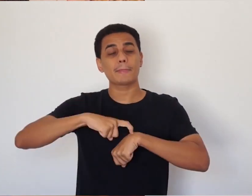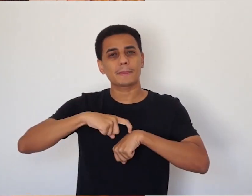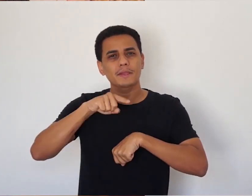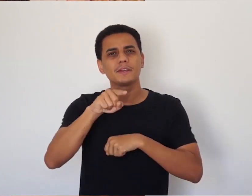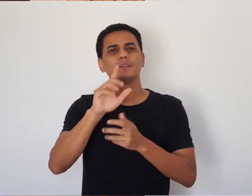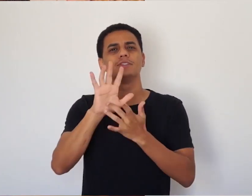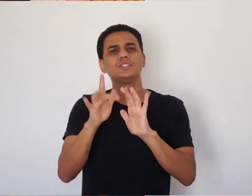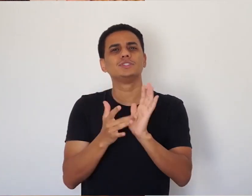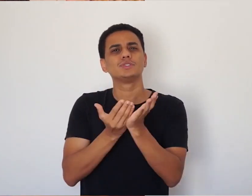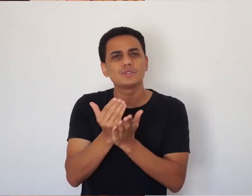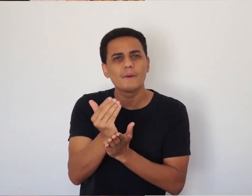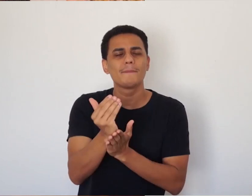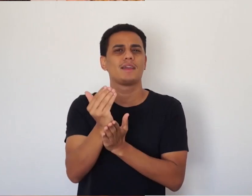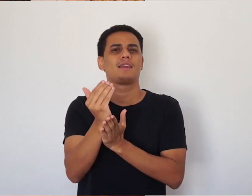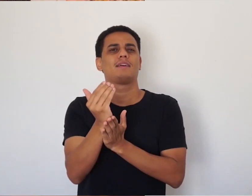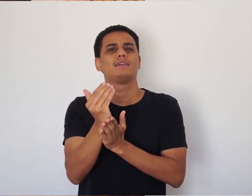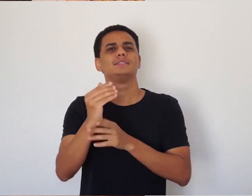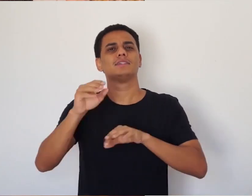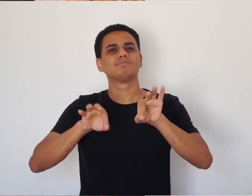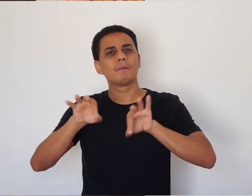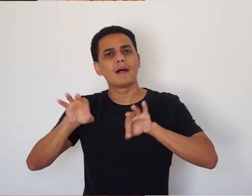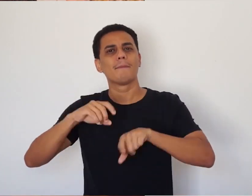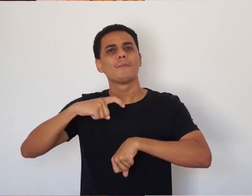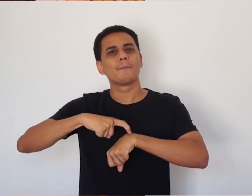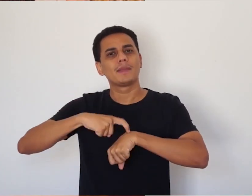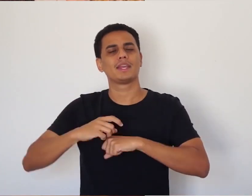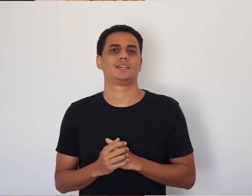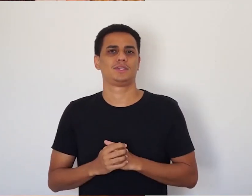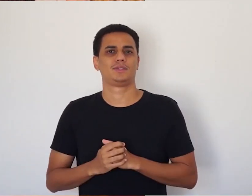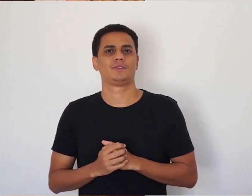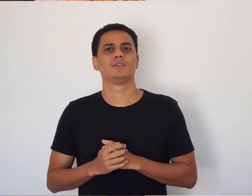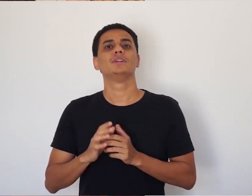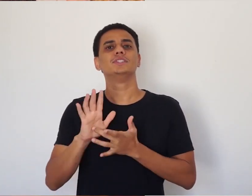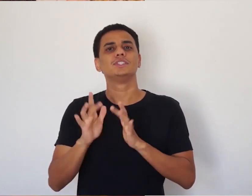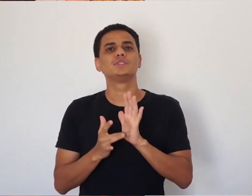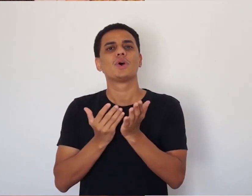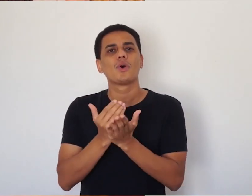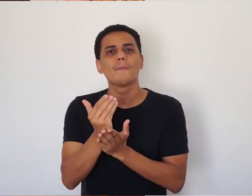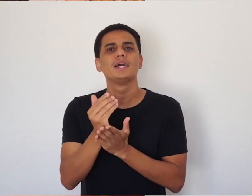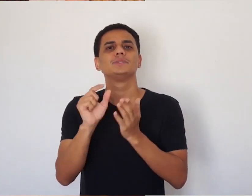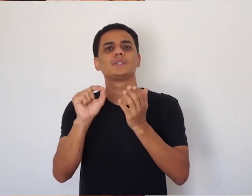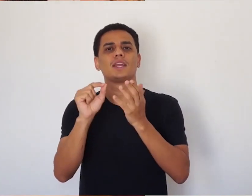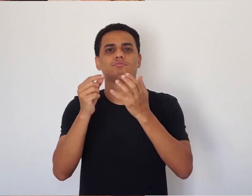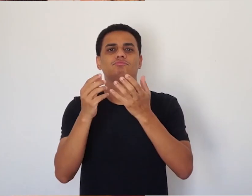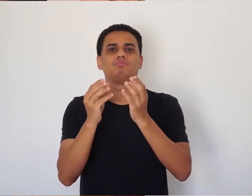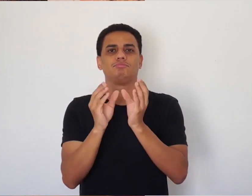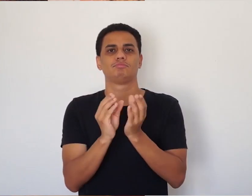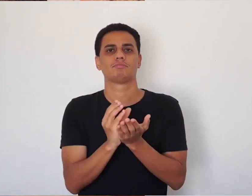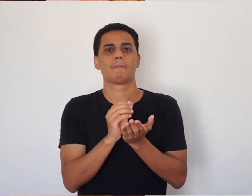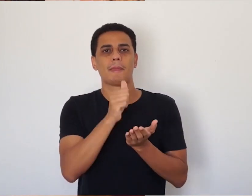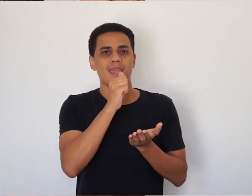Então, nesse momento, Jesus começa a dirigir esse tempo quando ele vai então